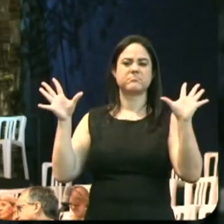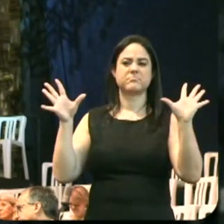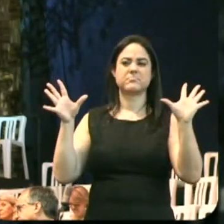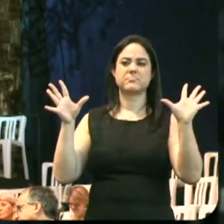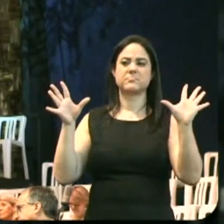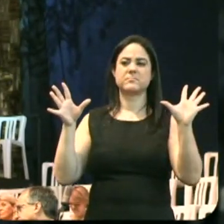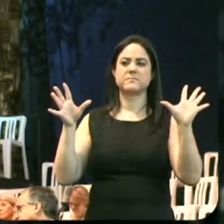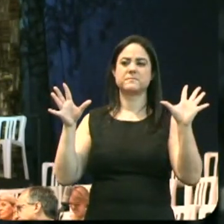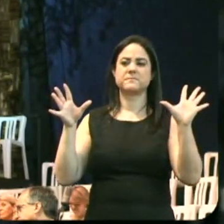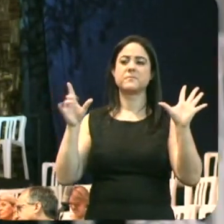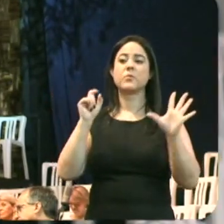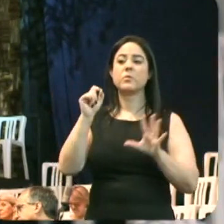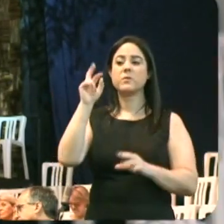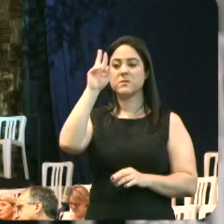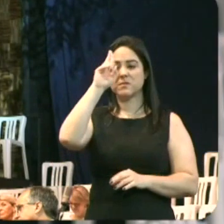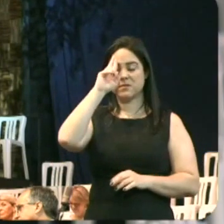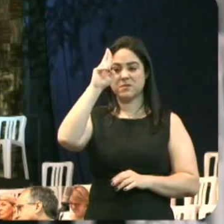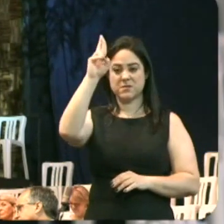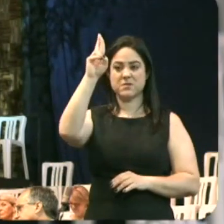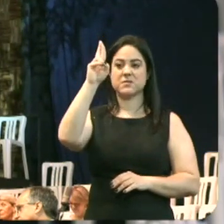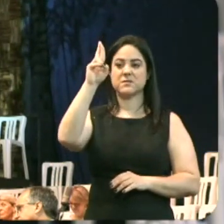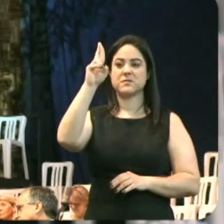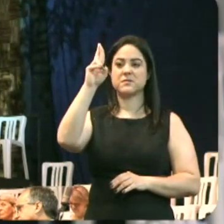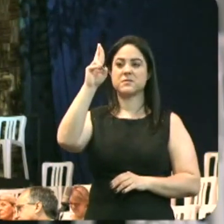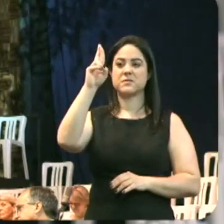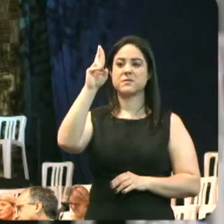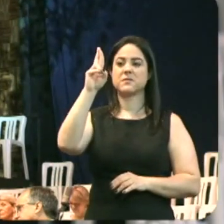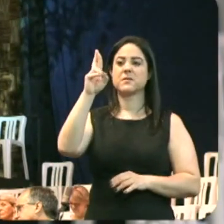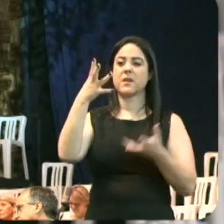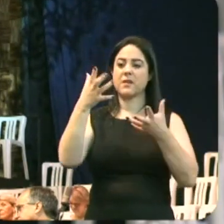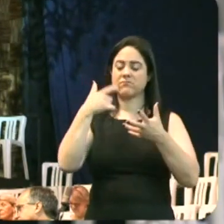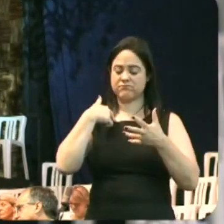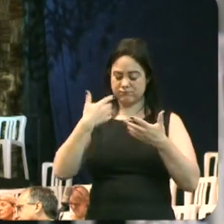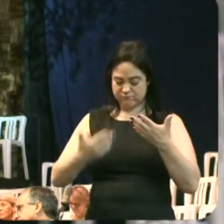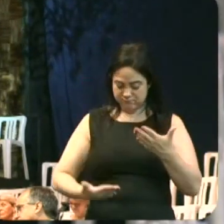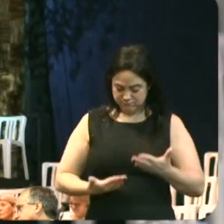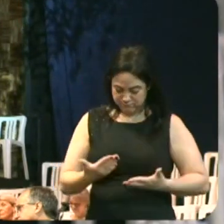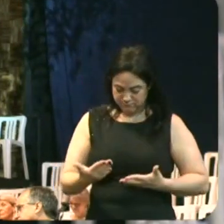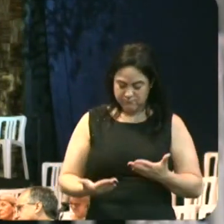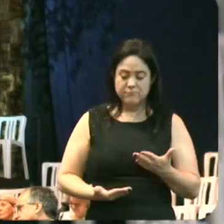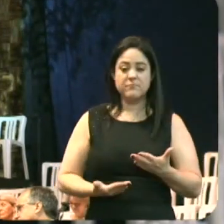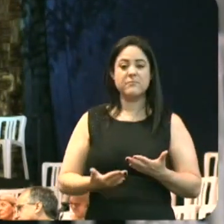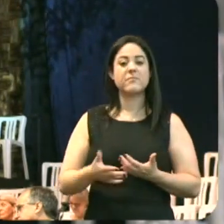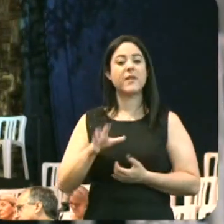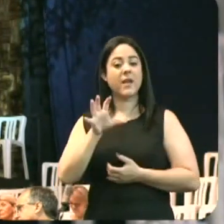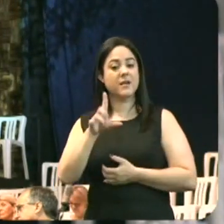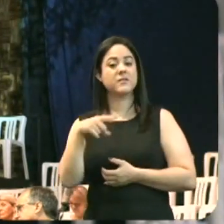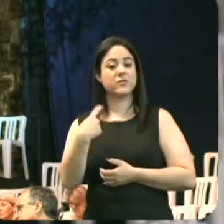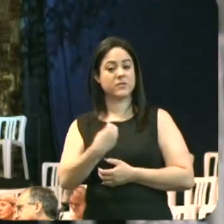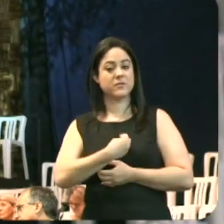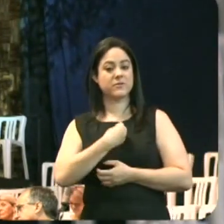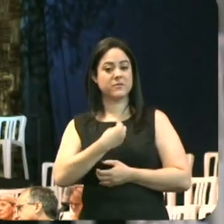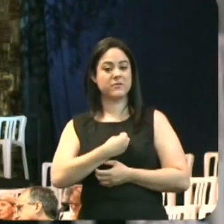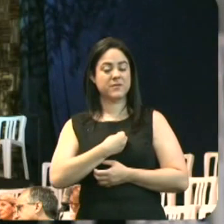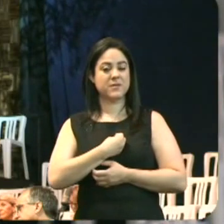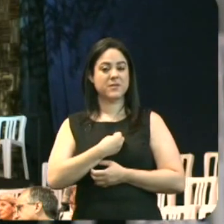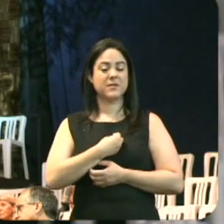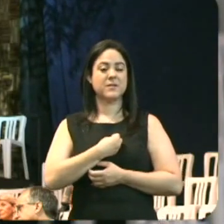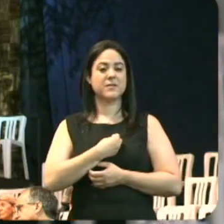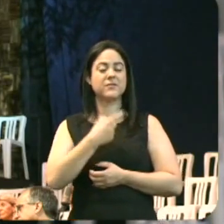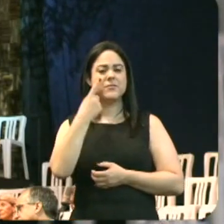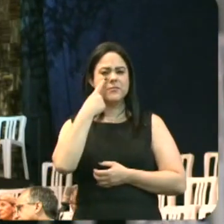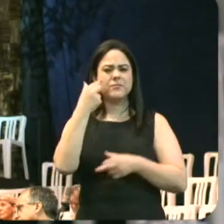aquilo que o Senhor disse a esta sua serva. É assim que a gente vive. A gente olha